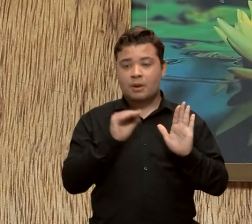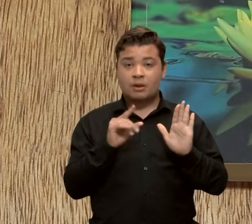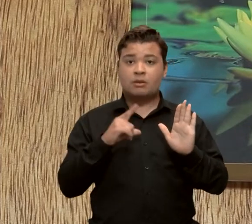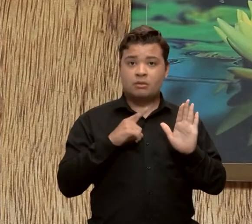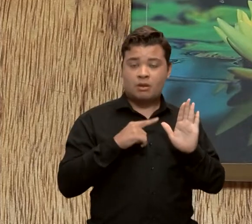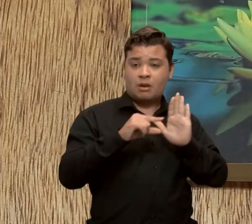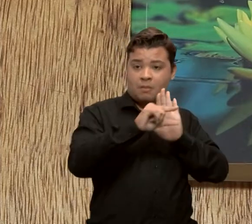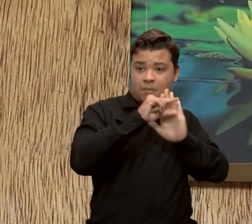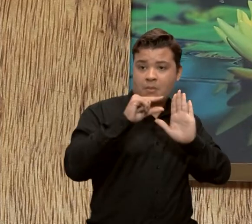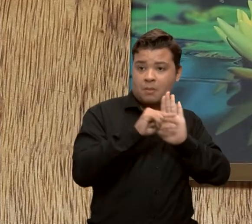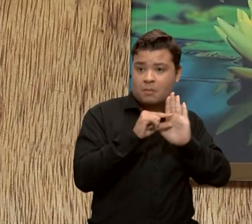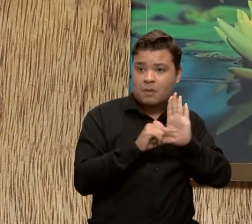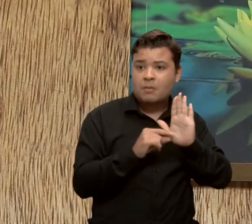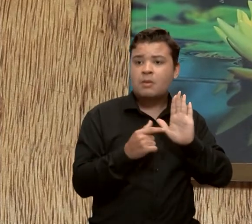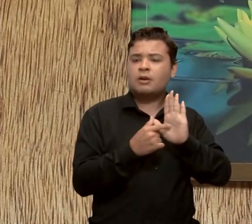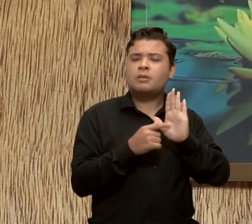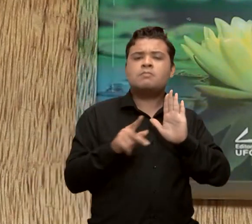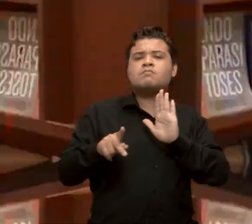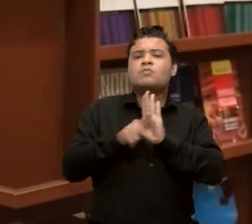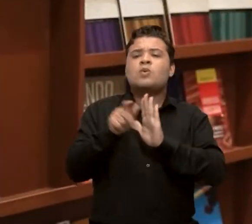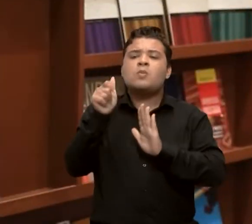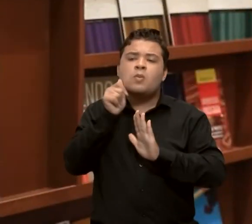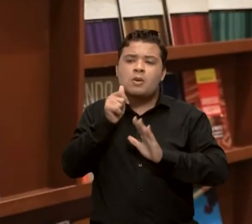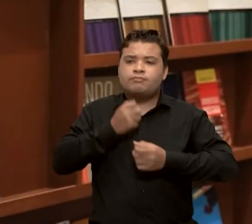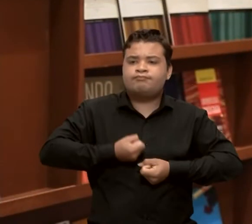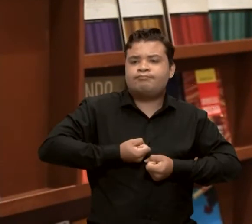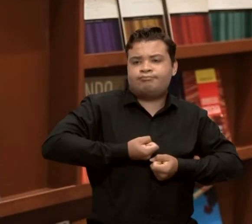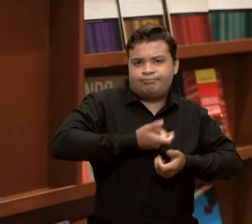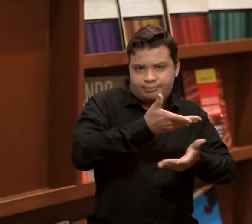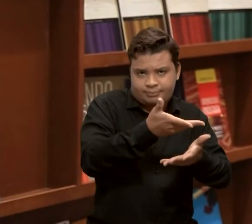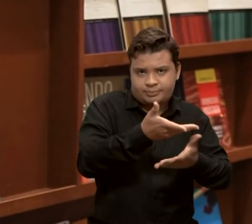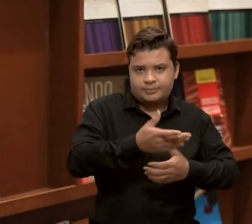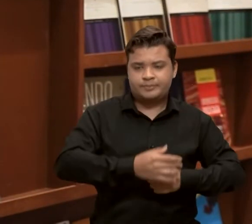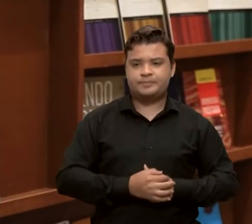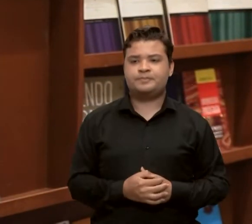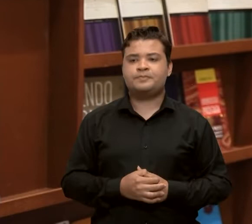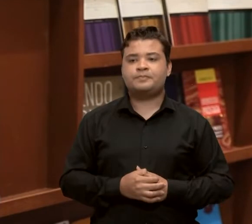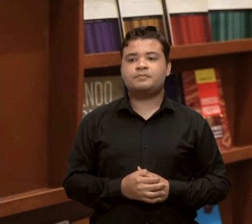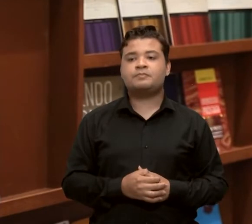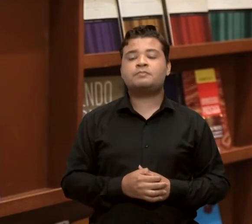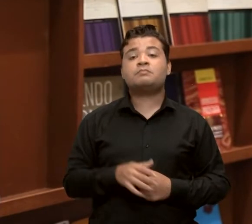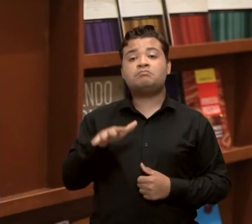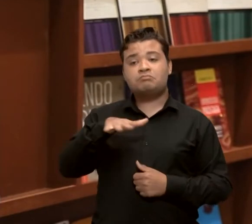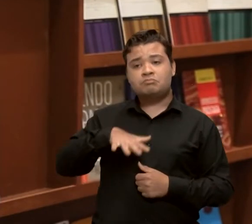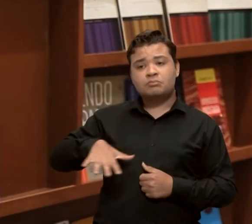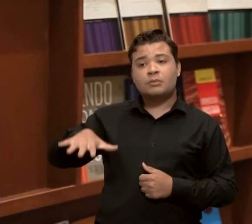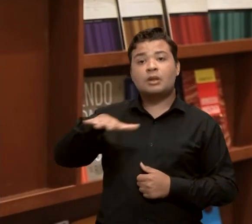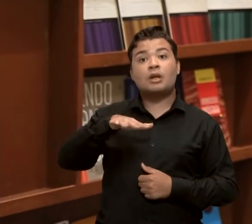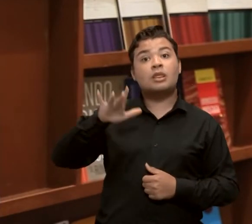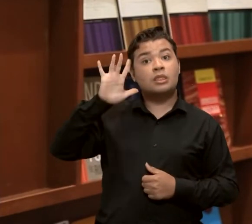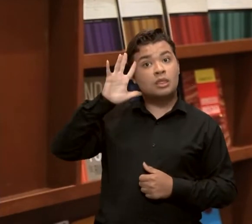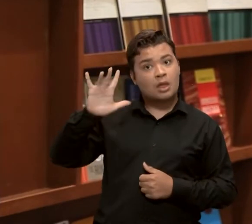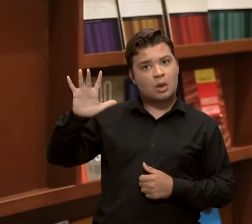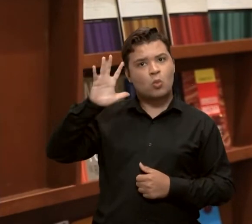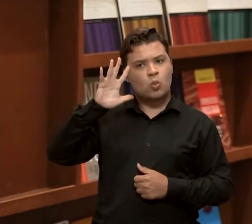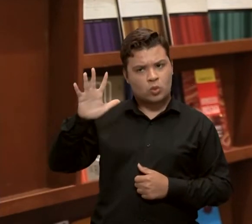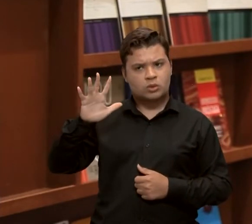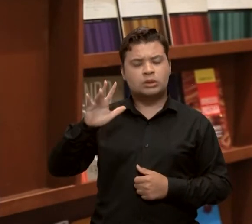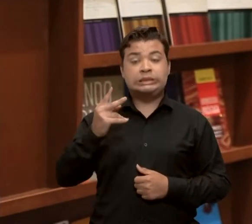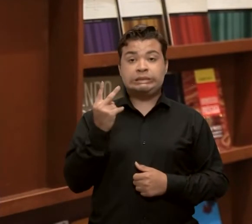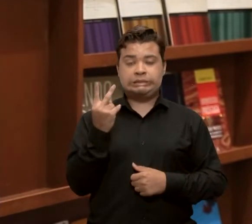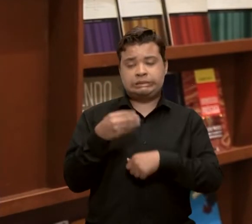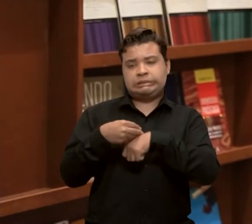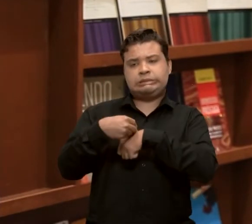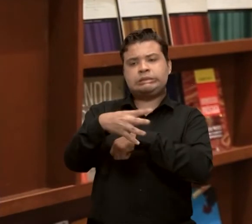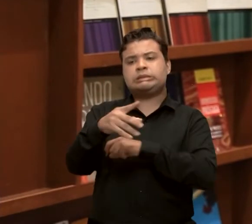uma força que vem da mulher. Partindo para um campo mais teórico, a minha segunda